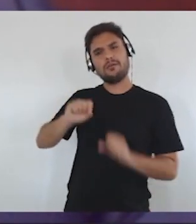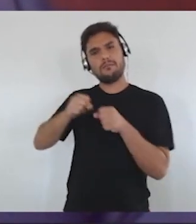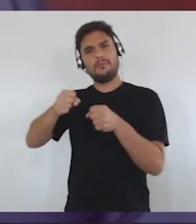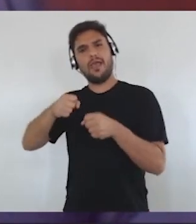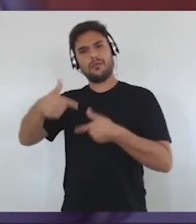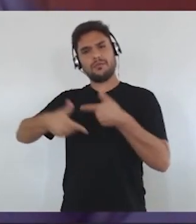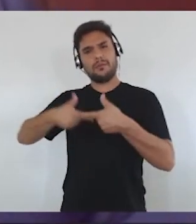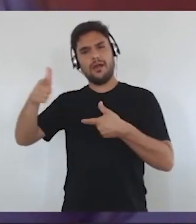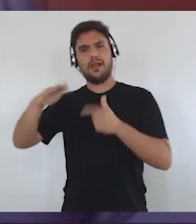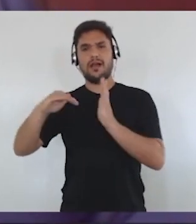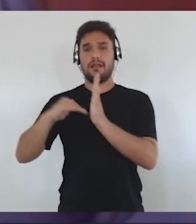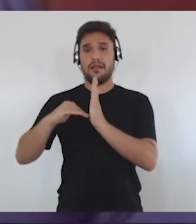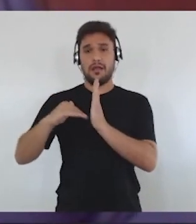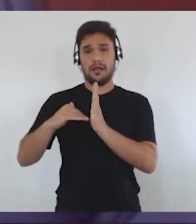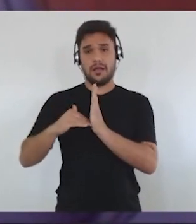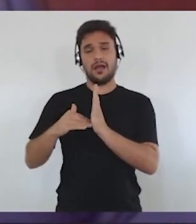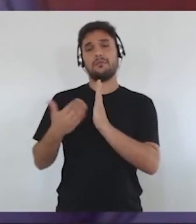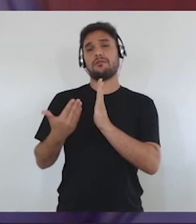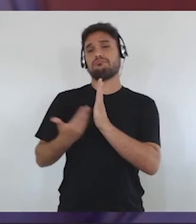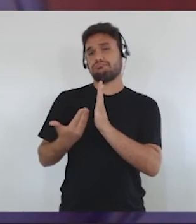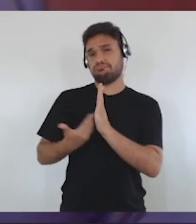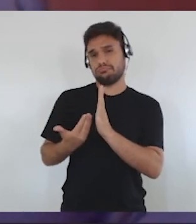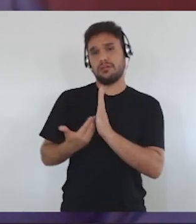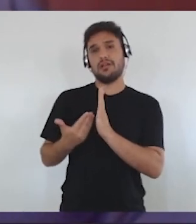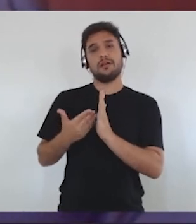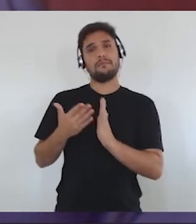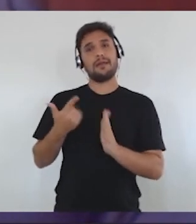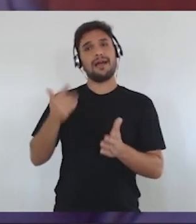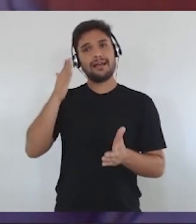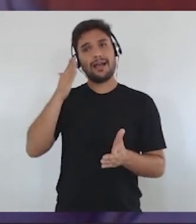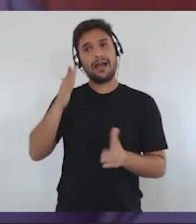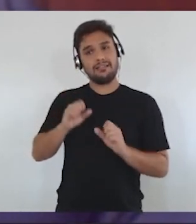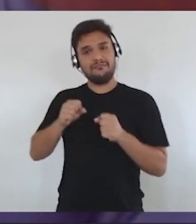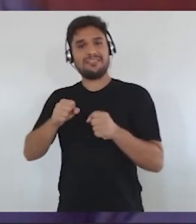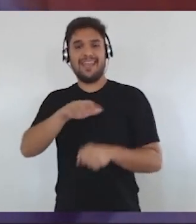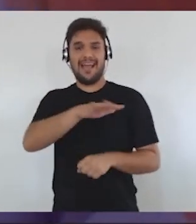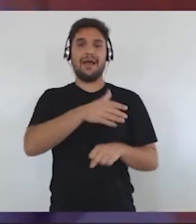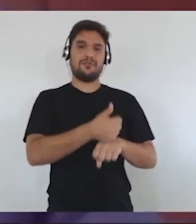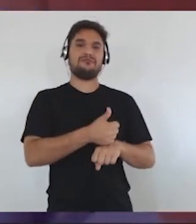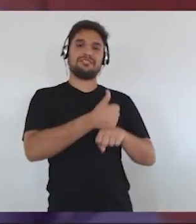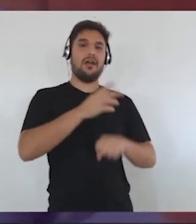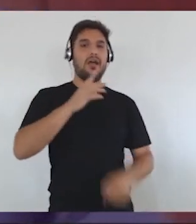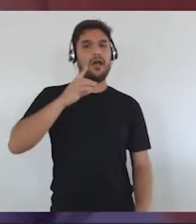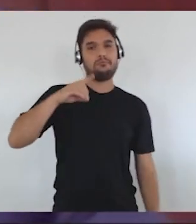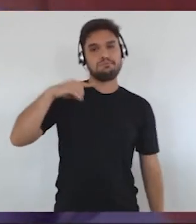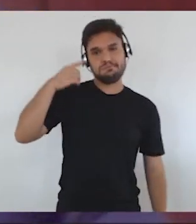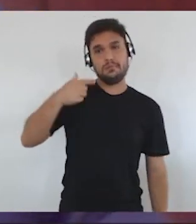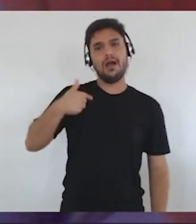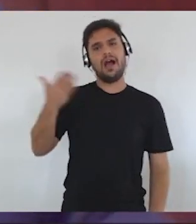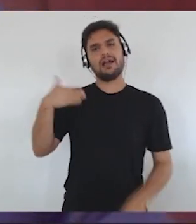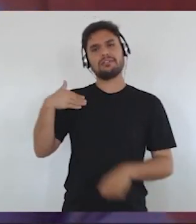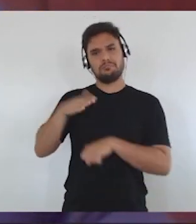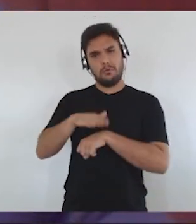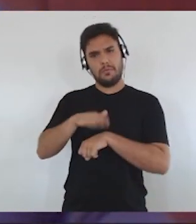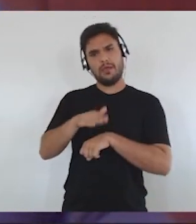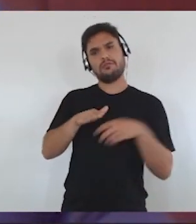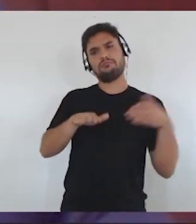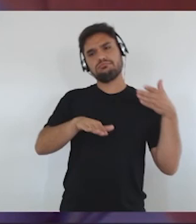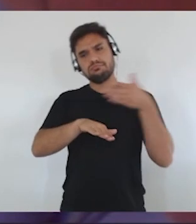Federal em atender aos anseios da advocacia. Em algumas oportunidades já pude